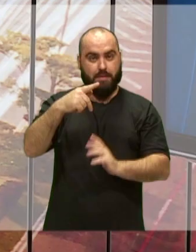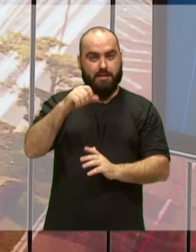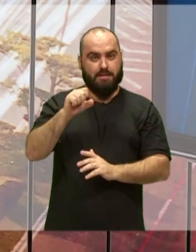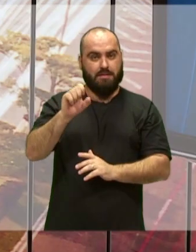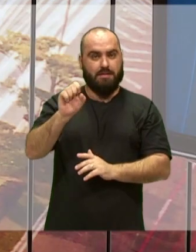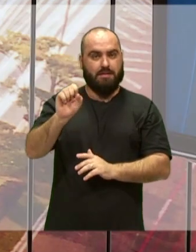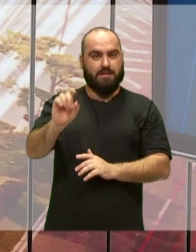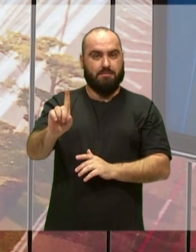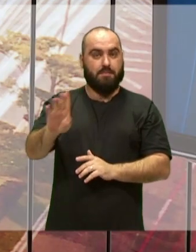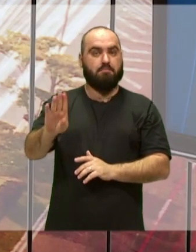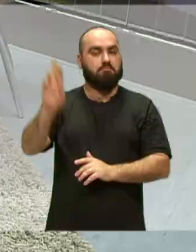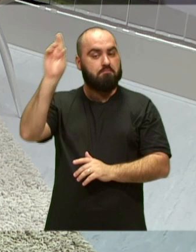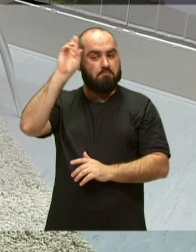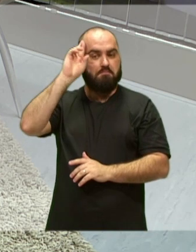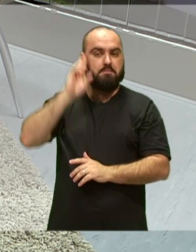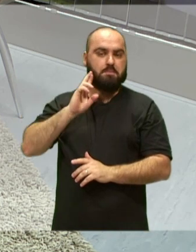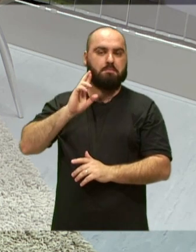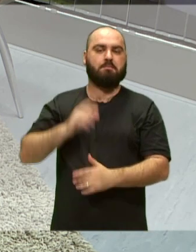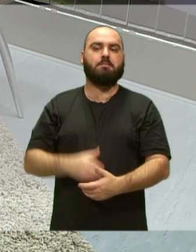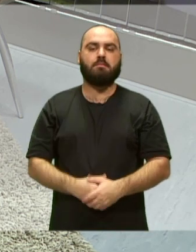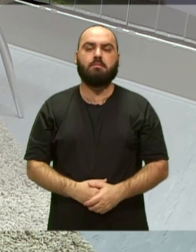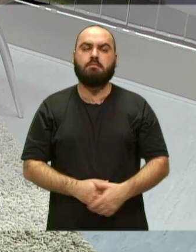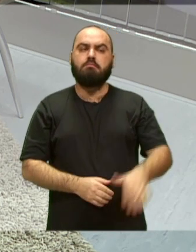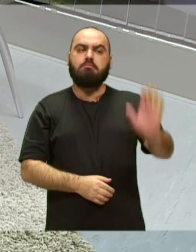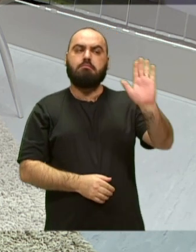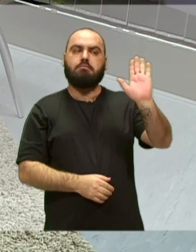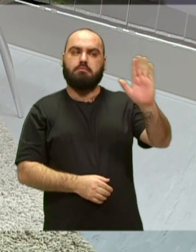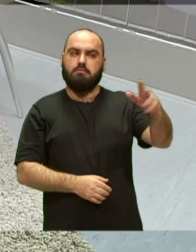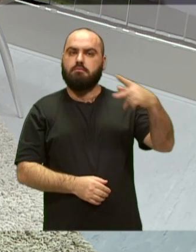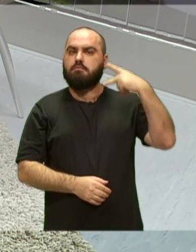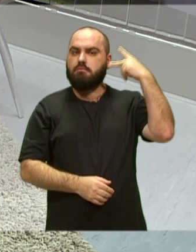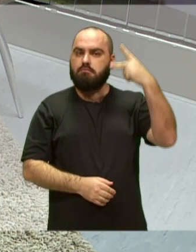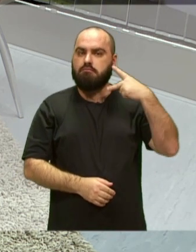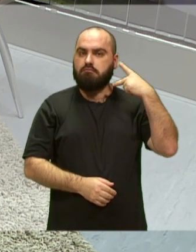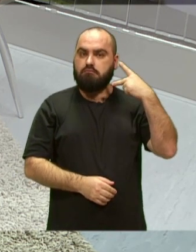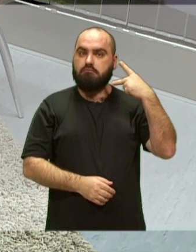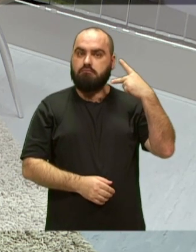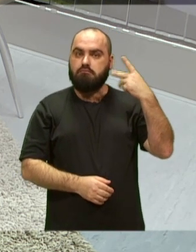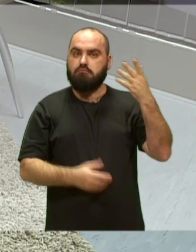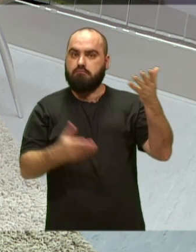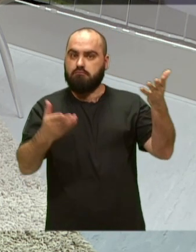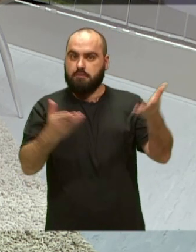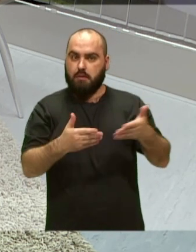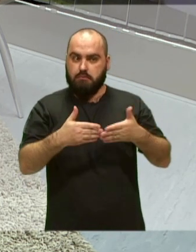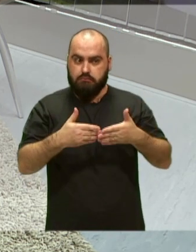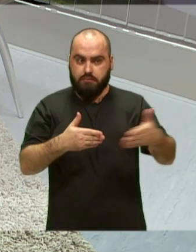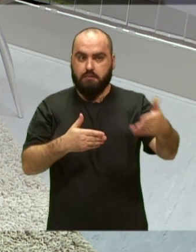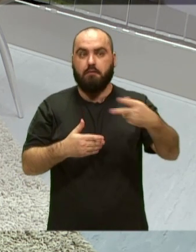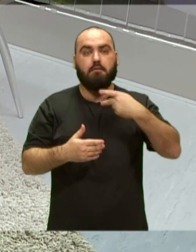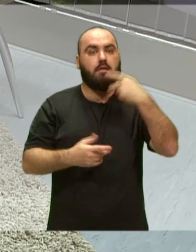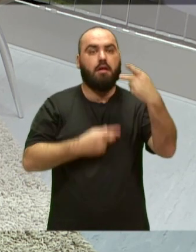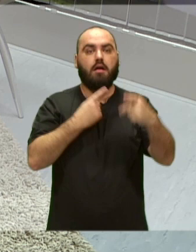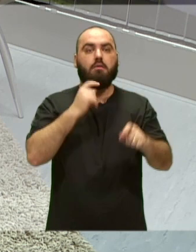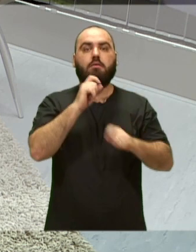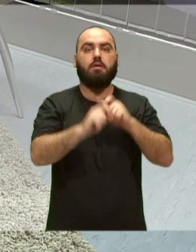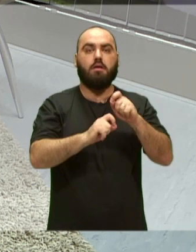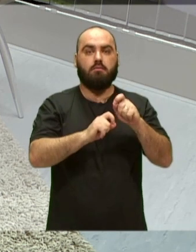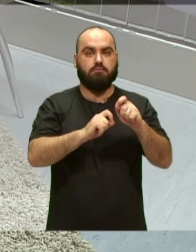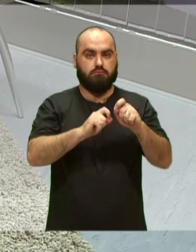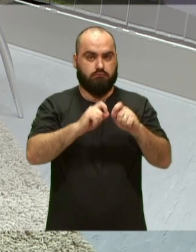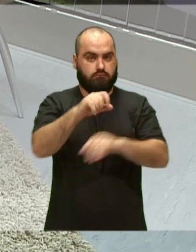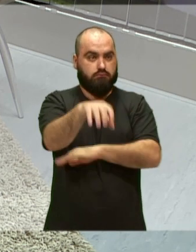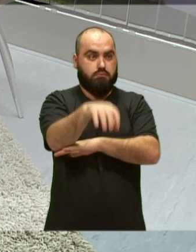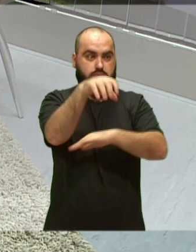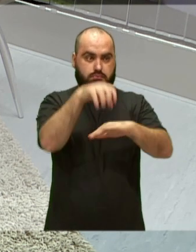cunha bom Vereador nesse terceiro bloco nós podemos falar a respeito do porto de Itajaí o senhor Preside uma